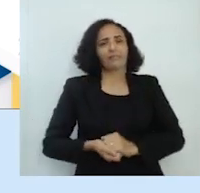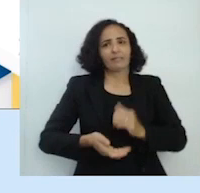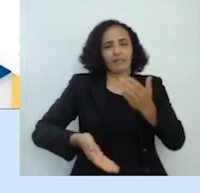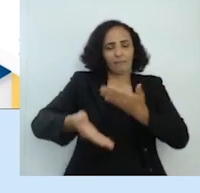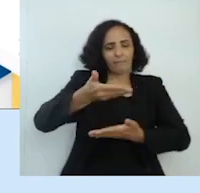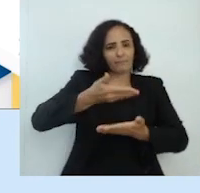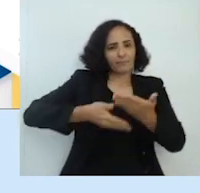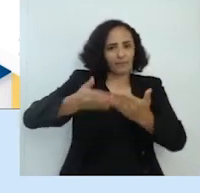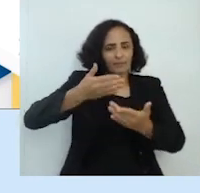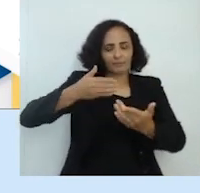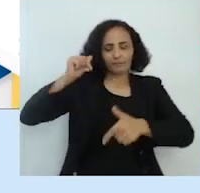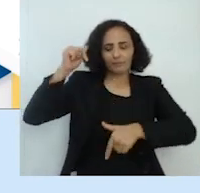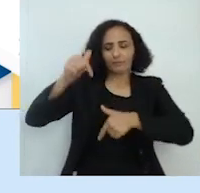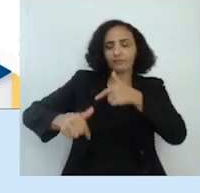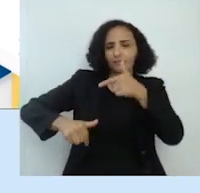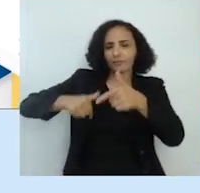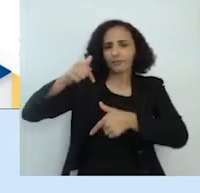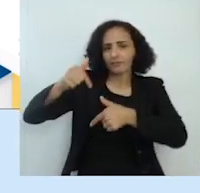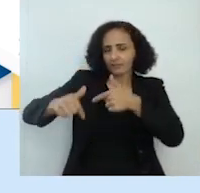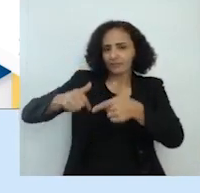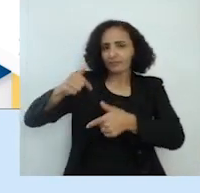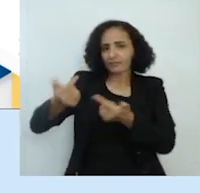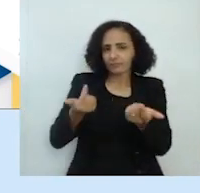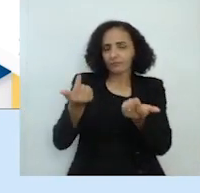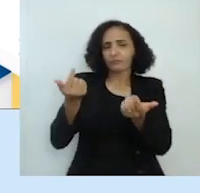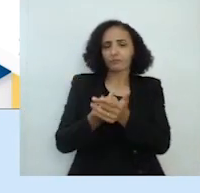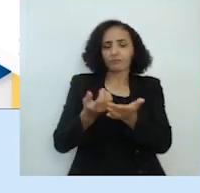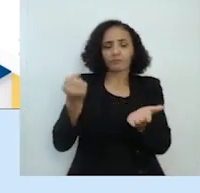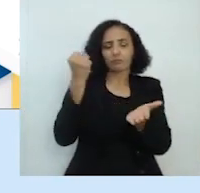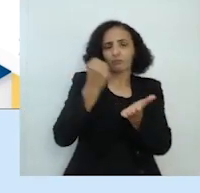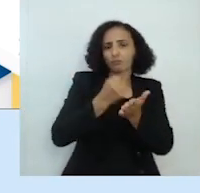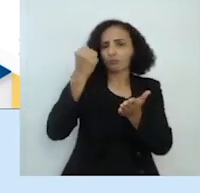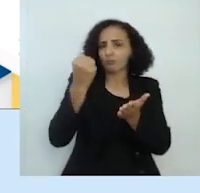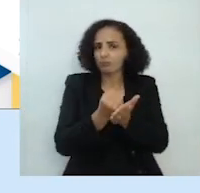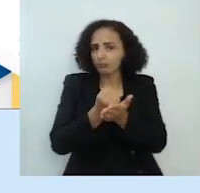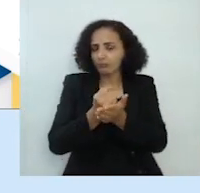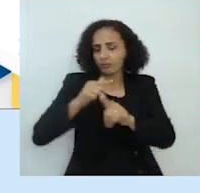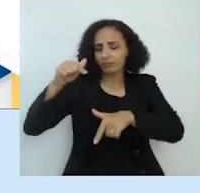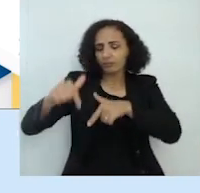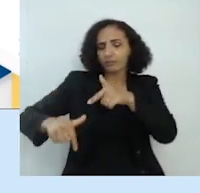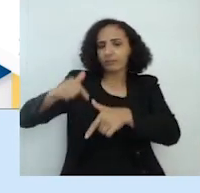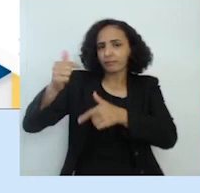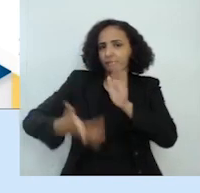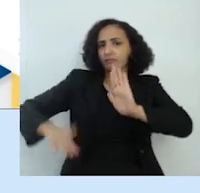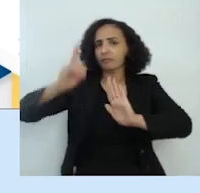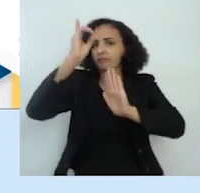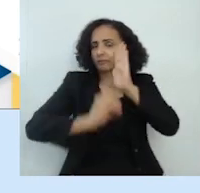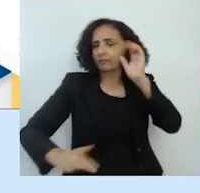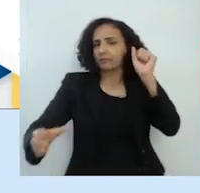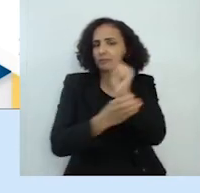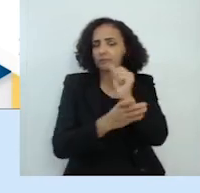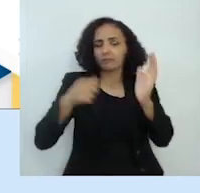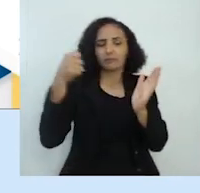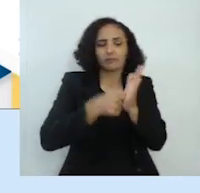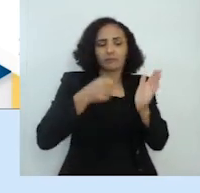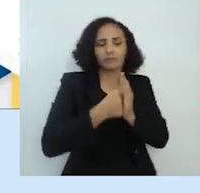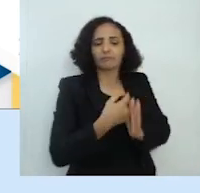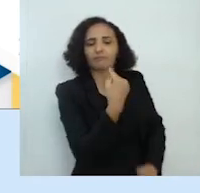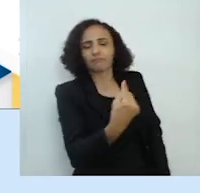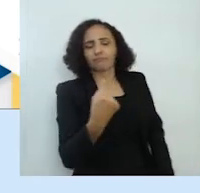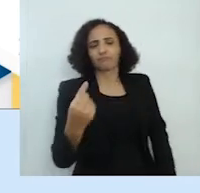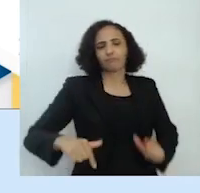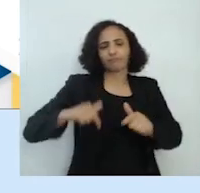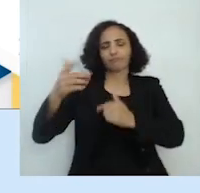trabalho são regulamentadas por um contrato de trabalho que define os direitos e obrigações de ambas as partes. Por